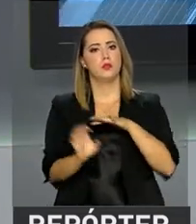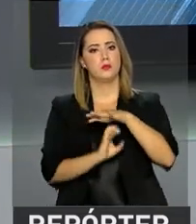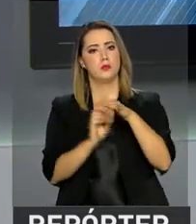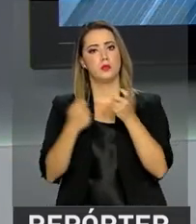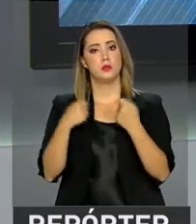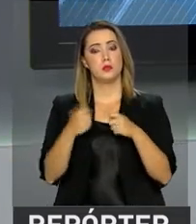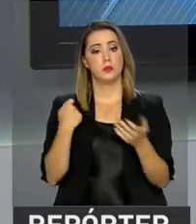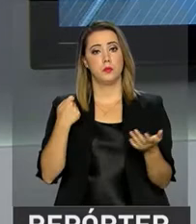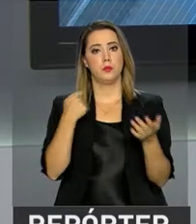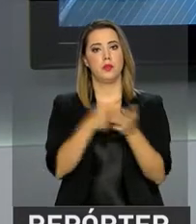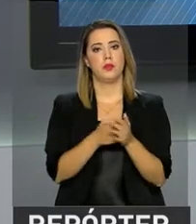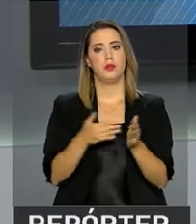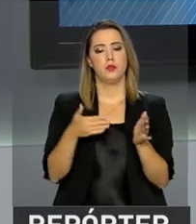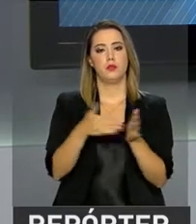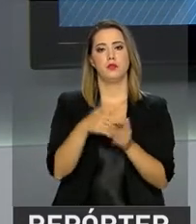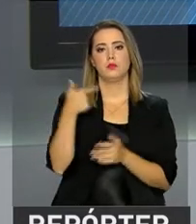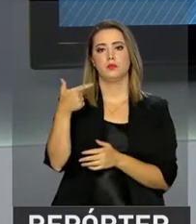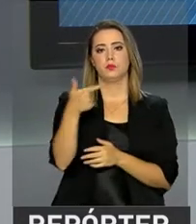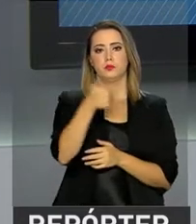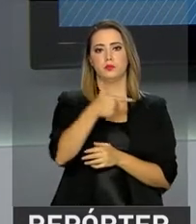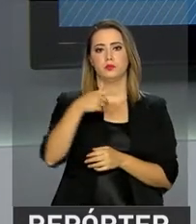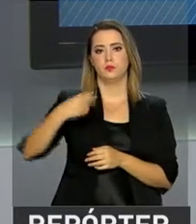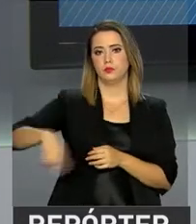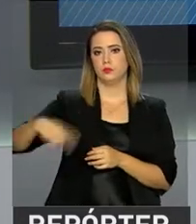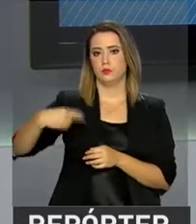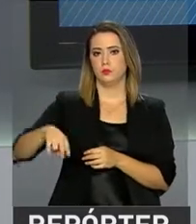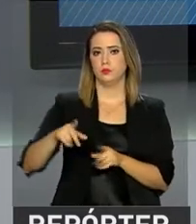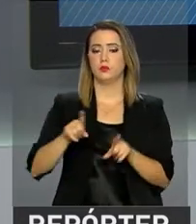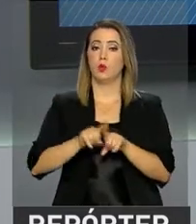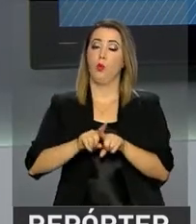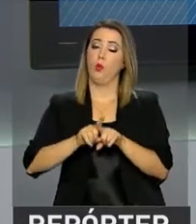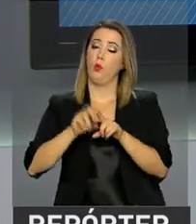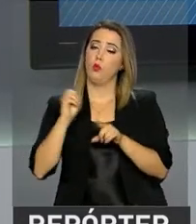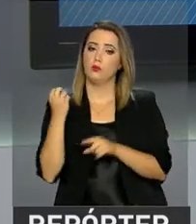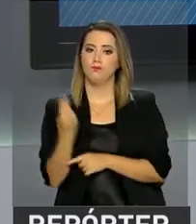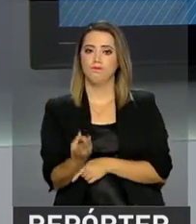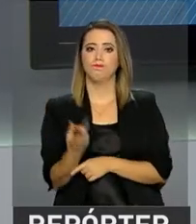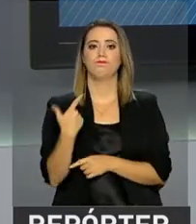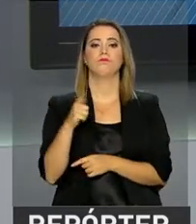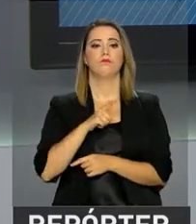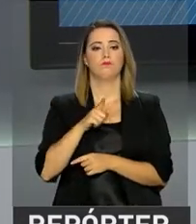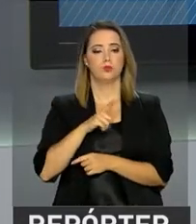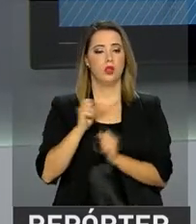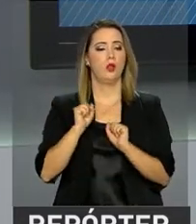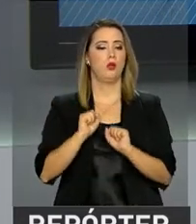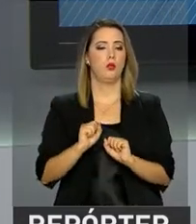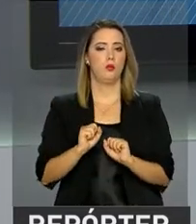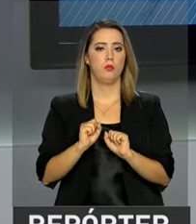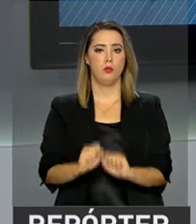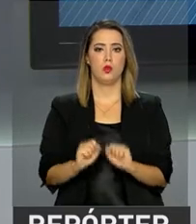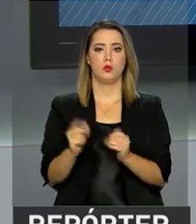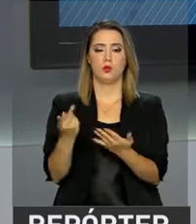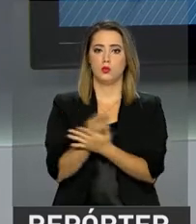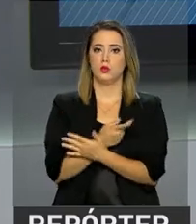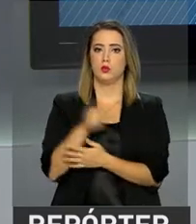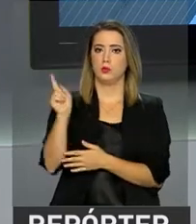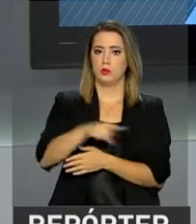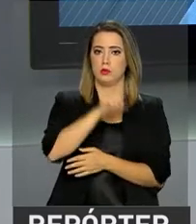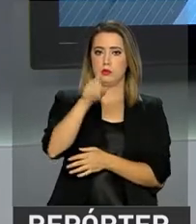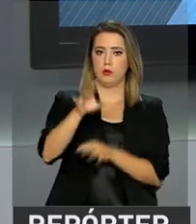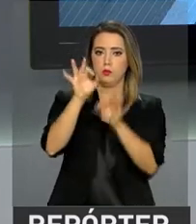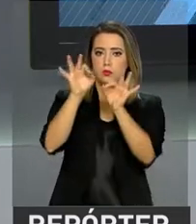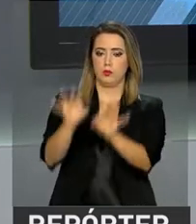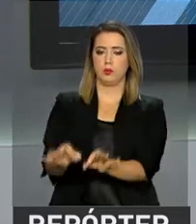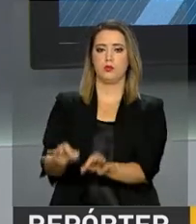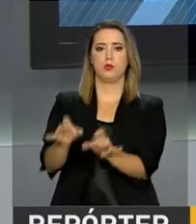devem regularizar a situação até o dia 22 de novembro caso contrário poderão poderá ocorrer o cancelamento definitivo do